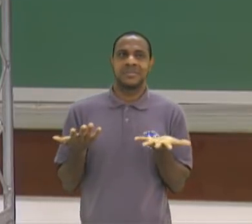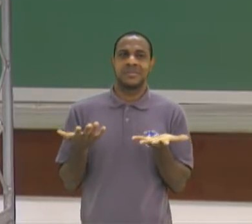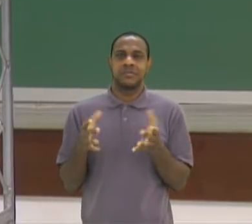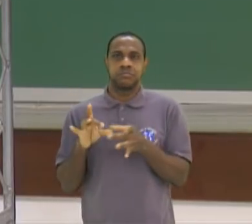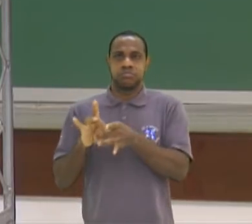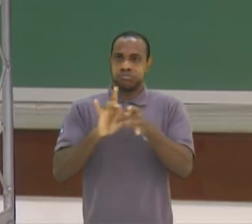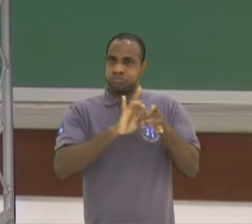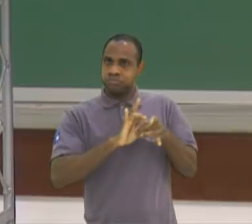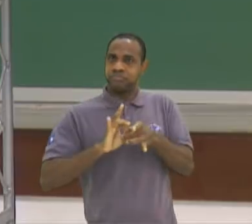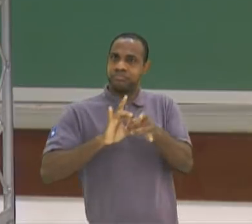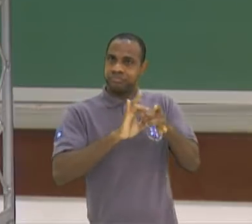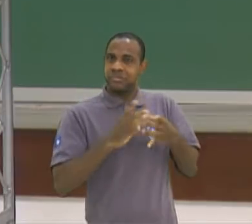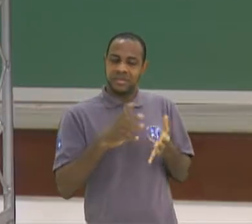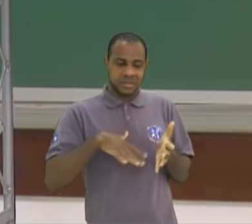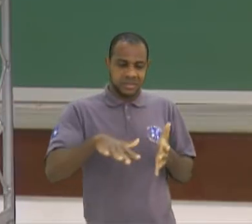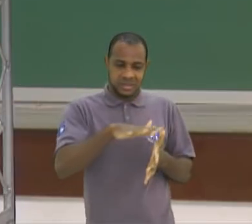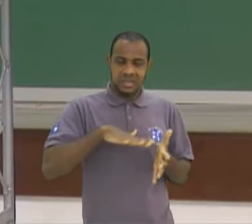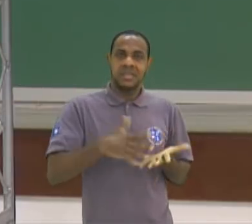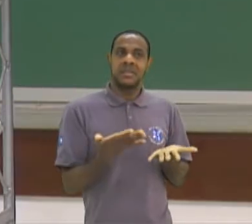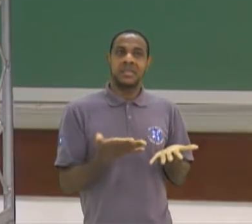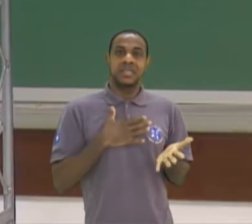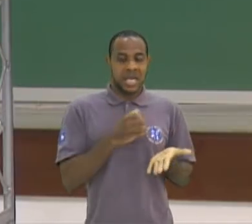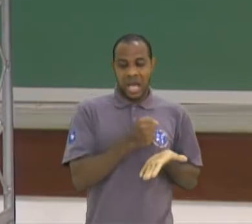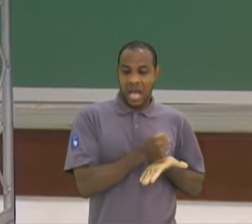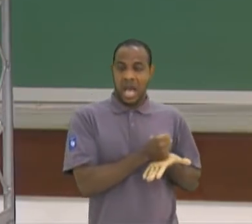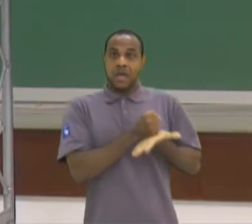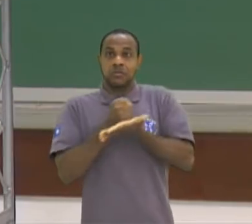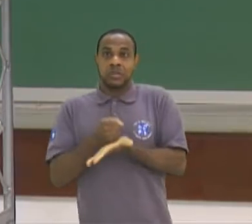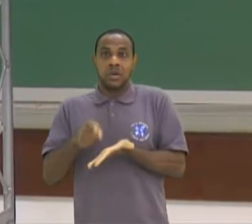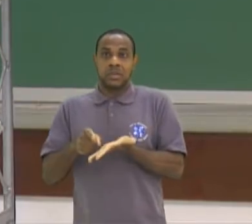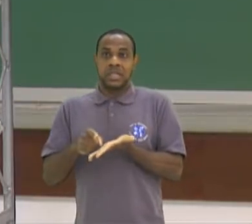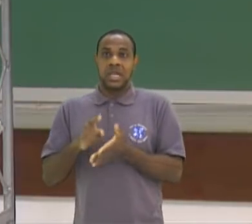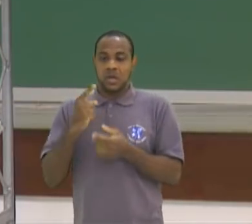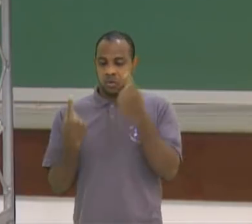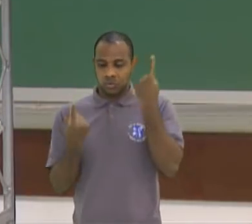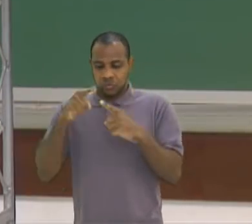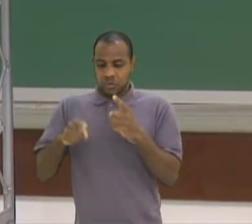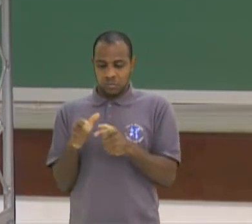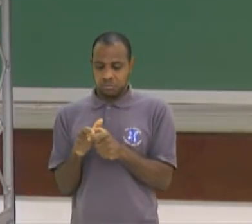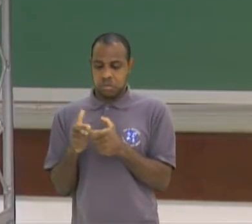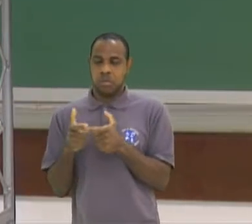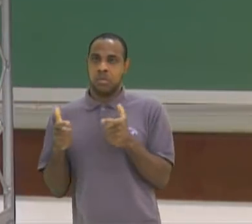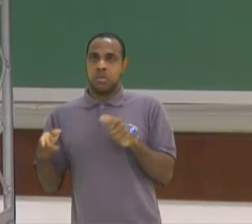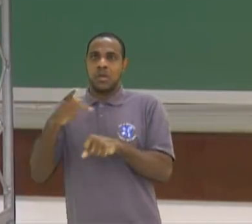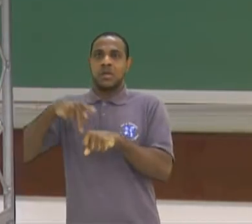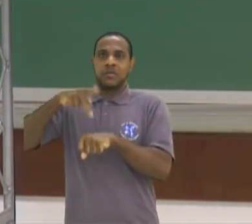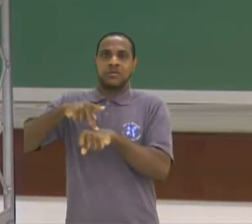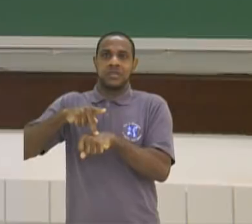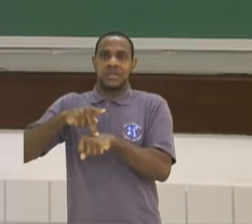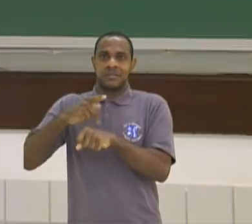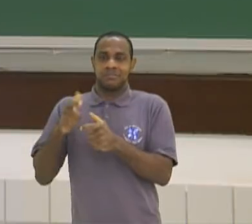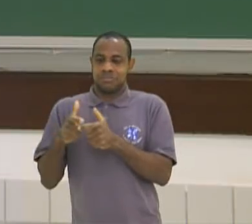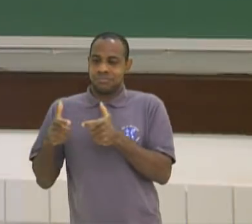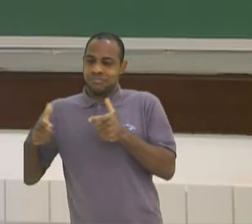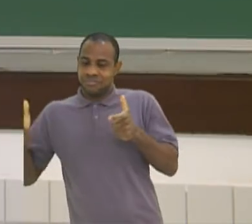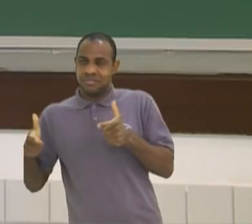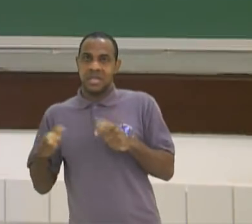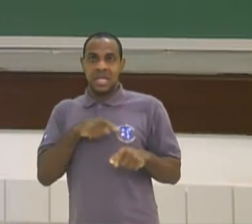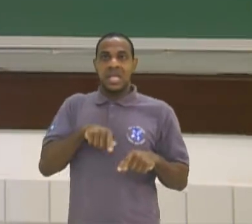Chile tinha esses governos de frente popular que ajudaram a retomar o crescimento do país. Em